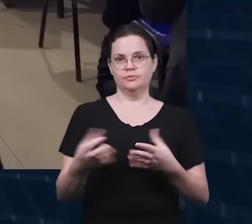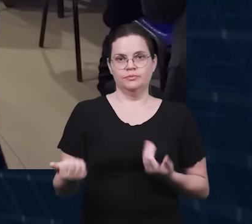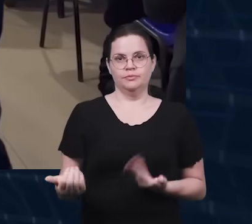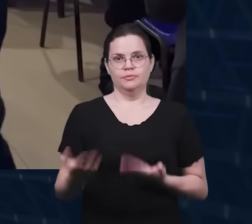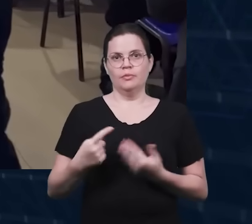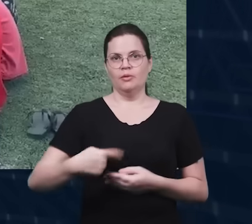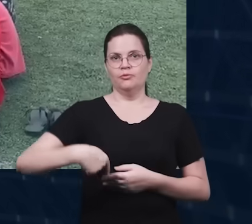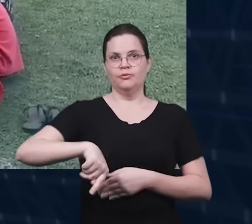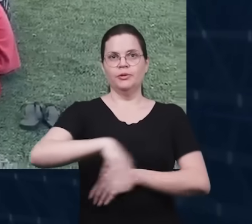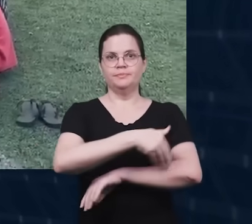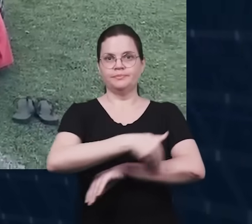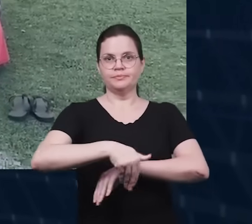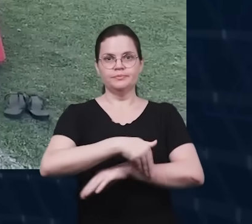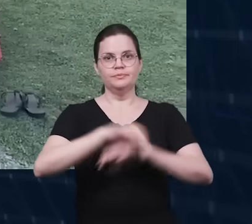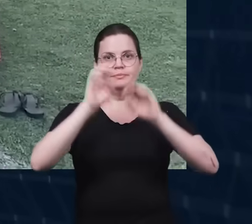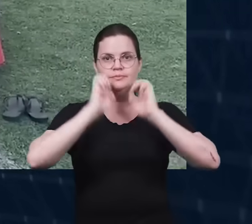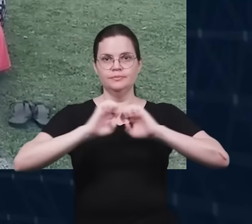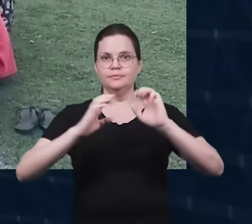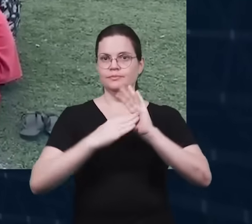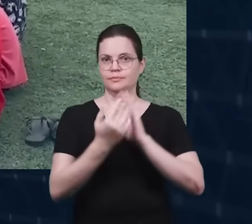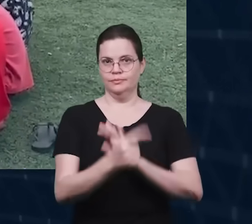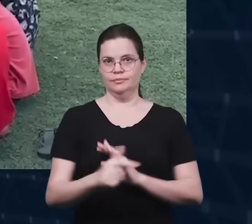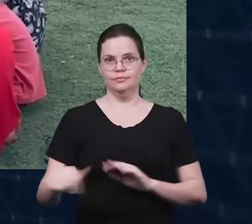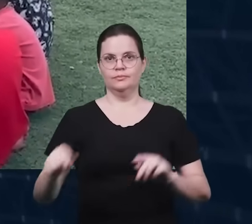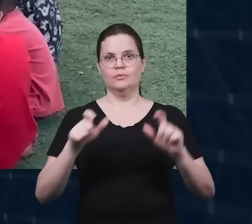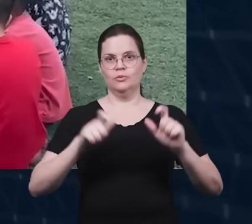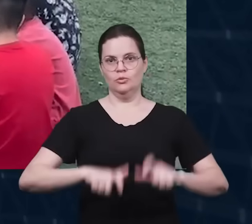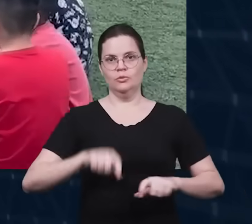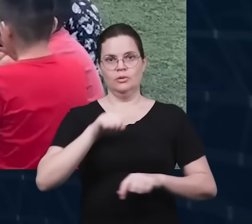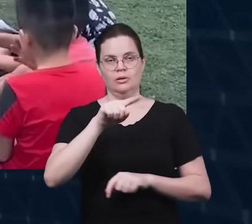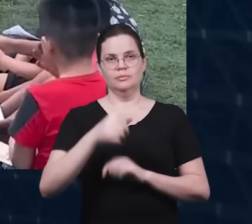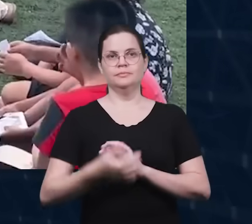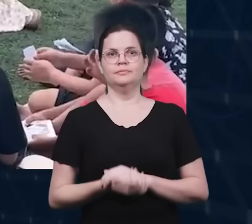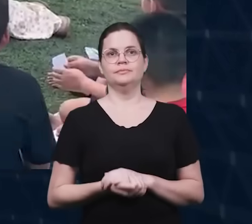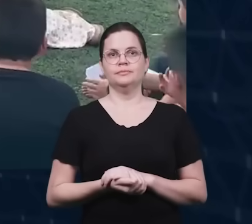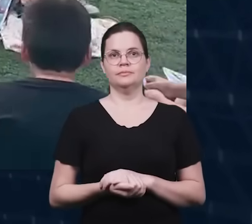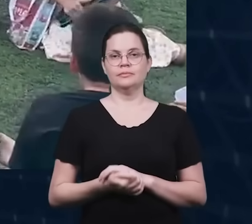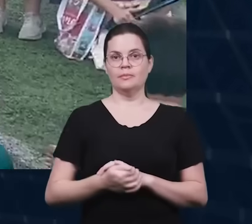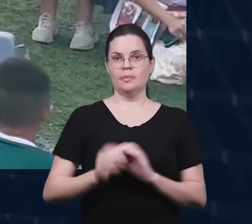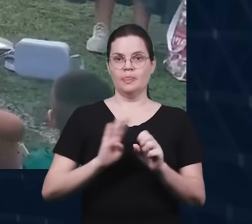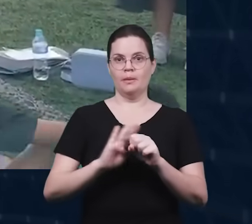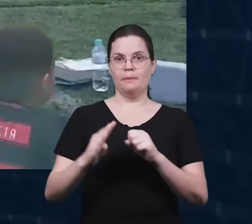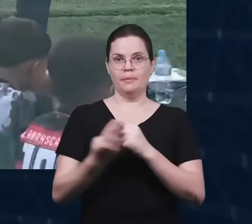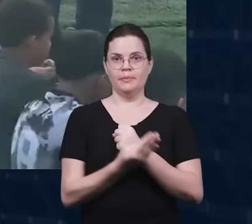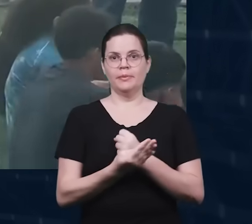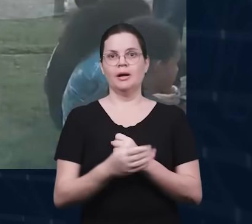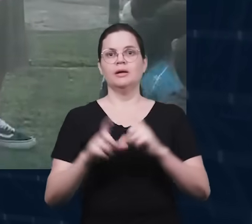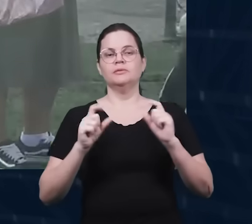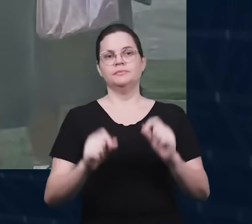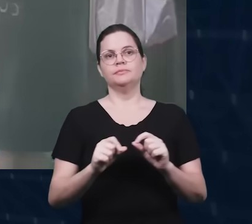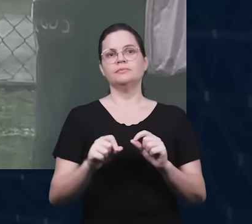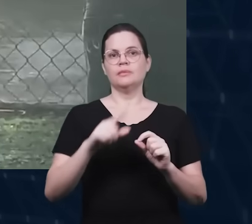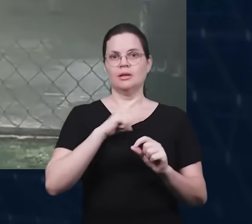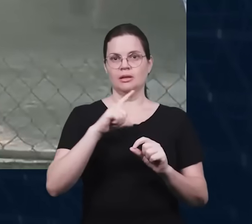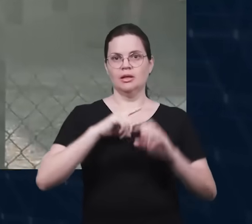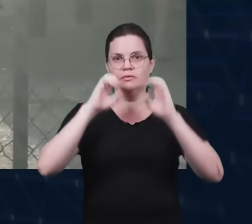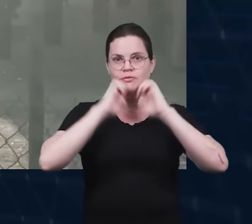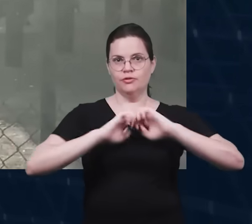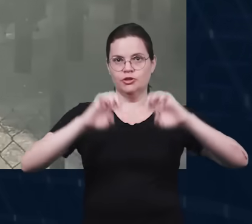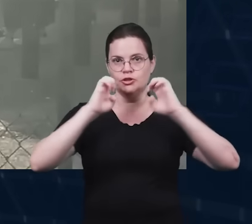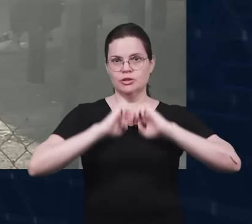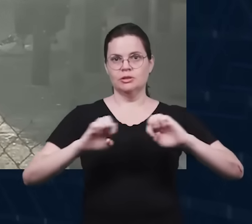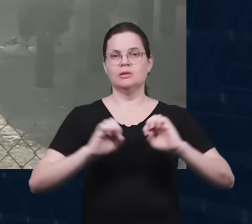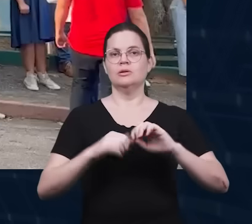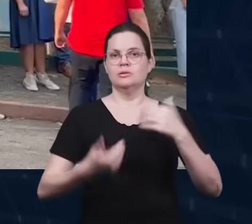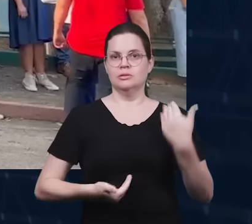região foram às ruas para mais uma edição do Evangelho Sem Fronteiras em São José dos Campos. O bairro evangelizado foi Alto de Santana e